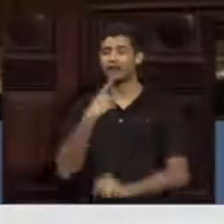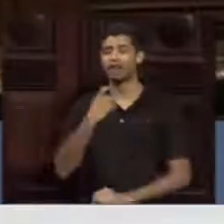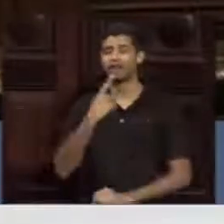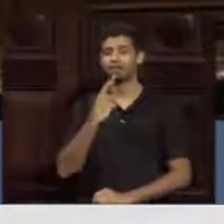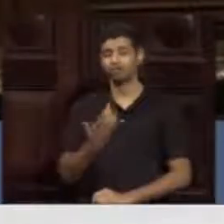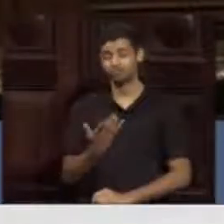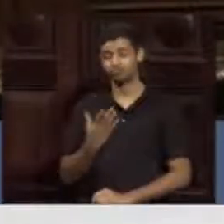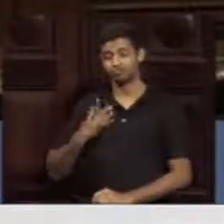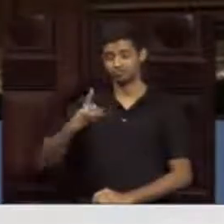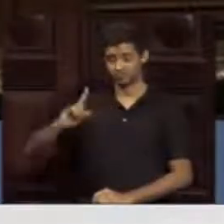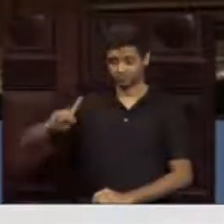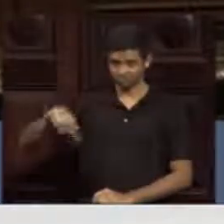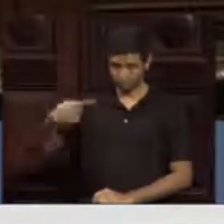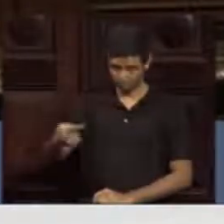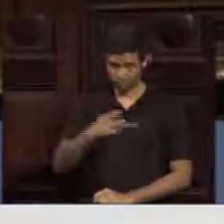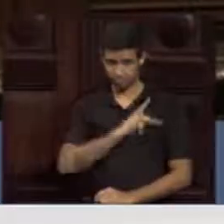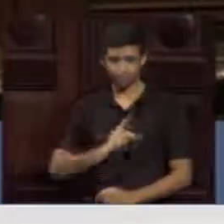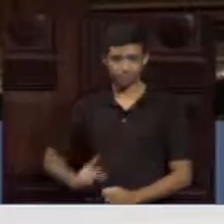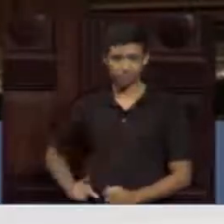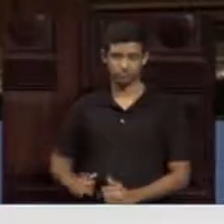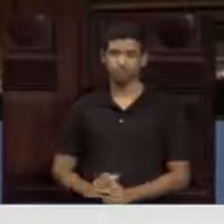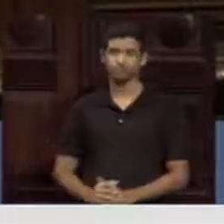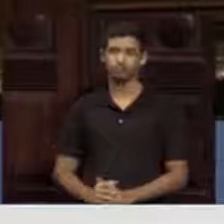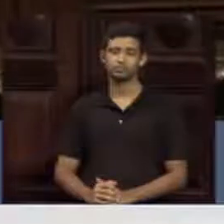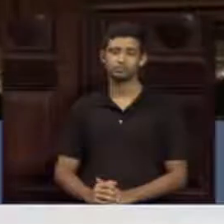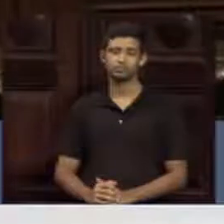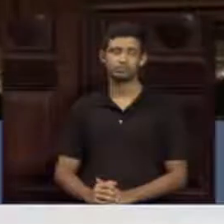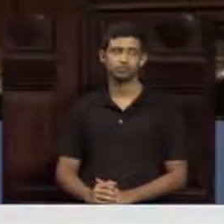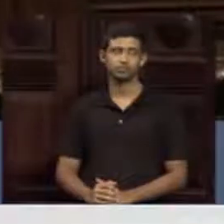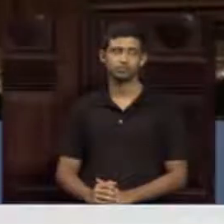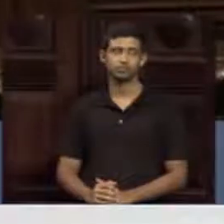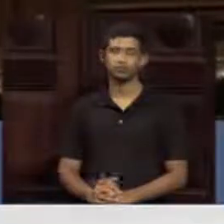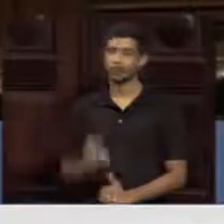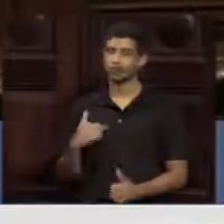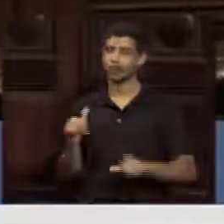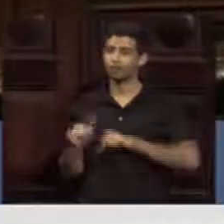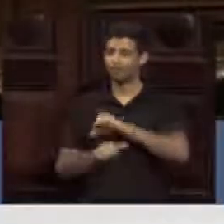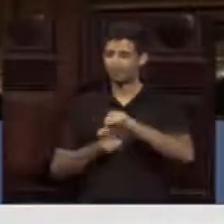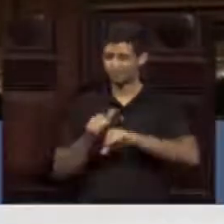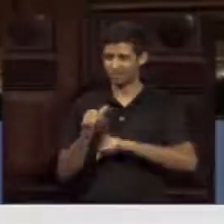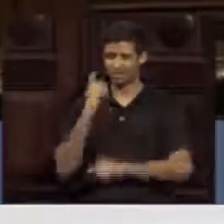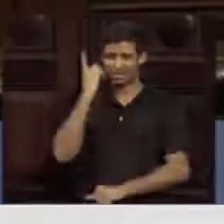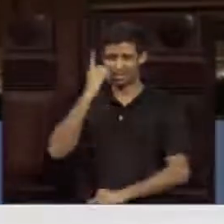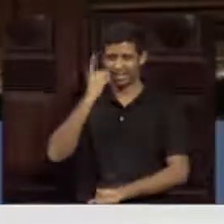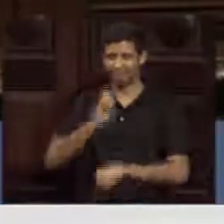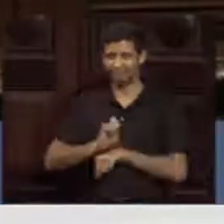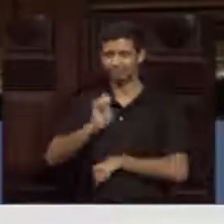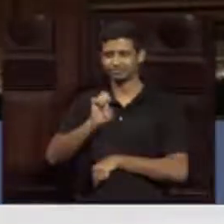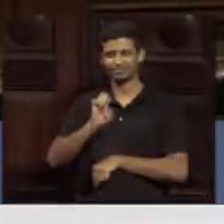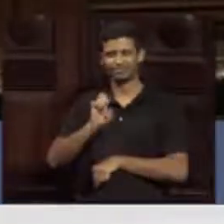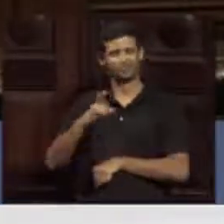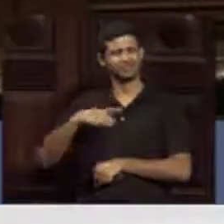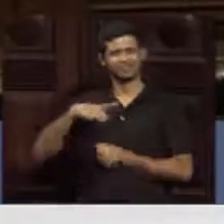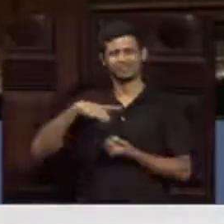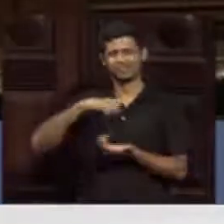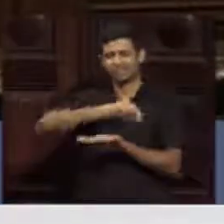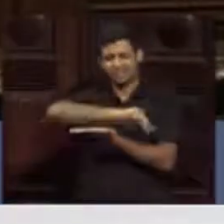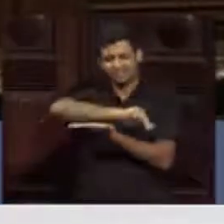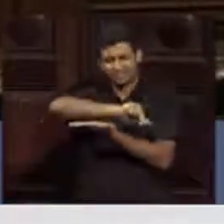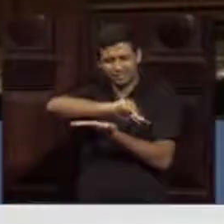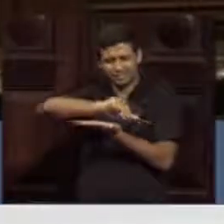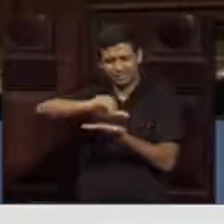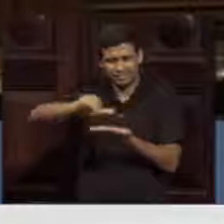Posteriormente, senhor presidente, quando me tornei deputado estadual, tive diversas